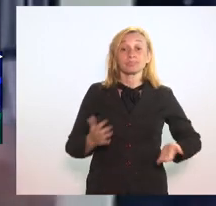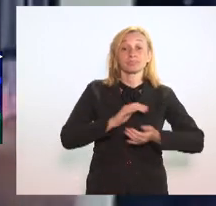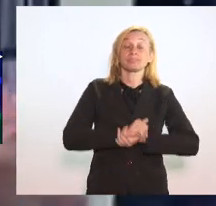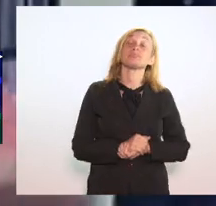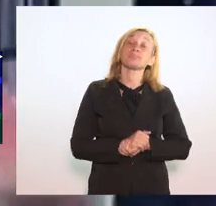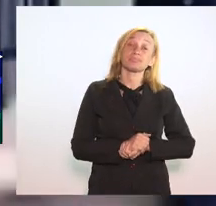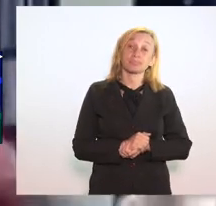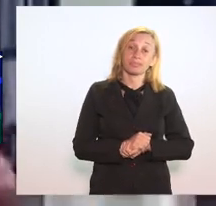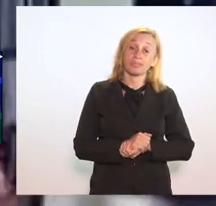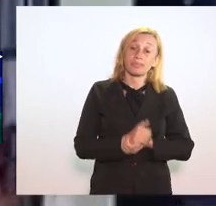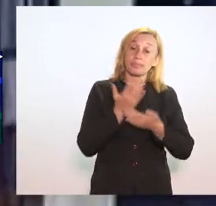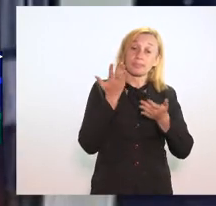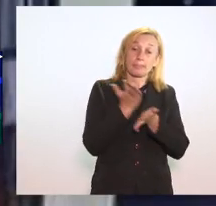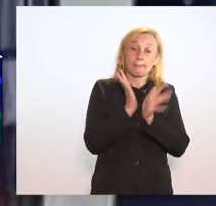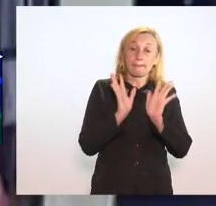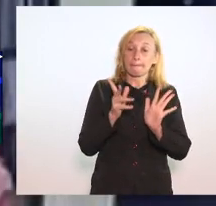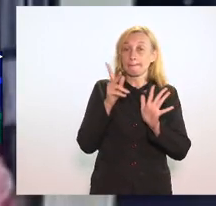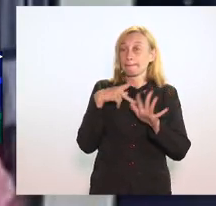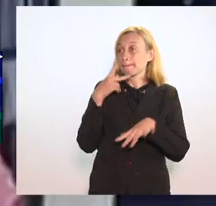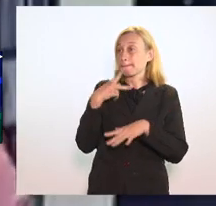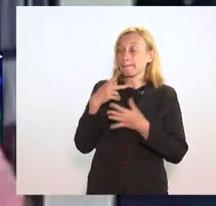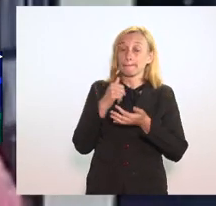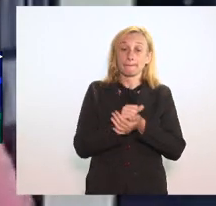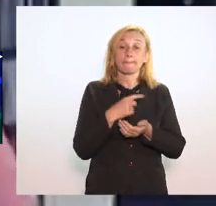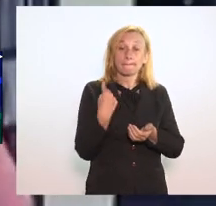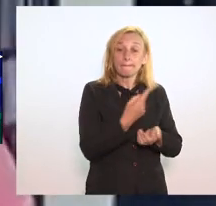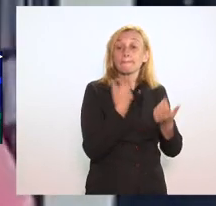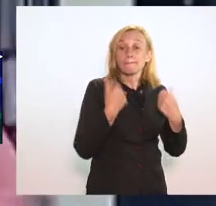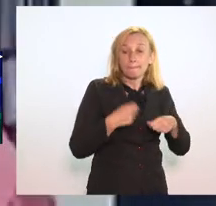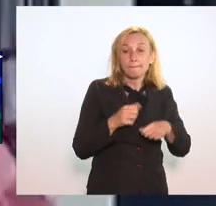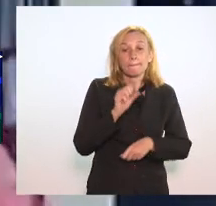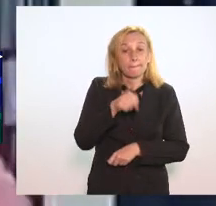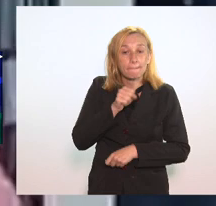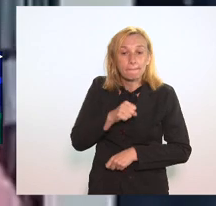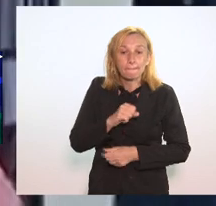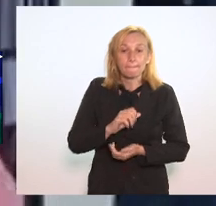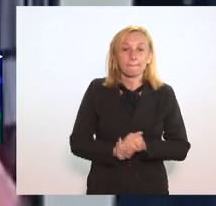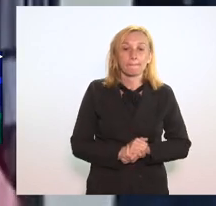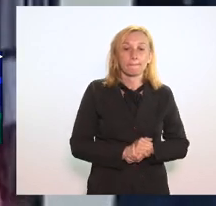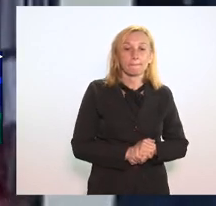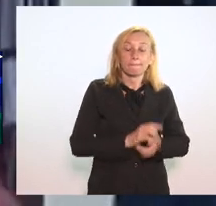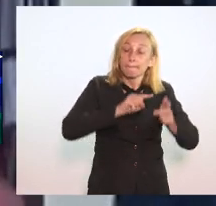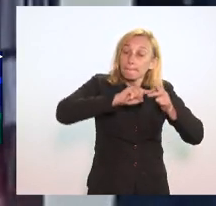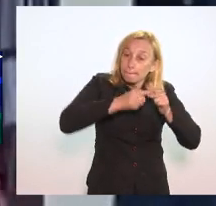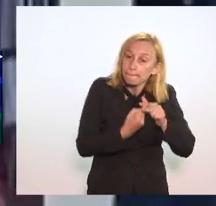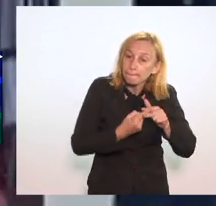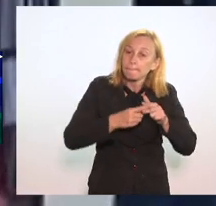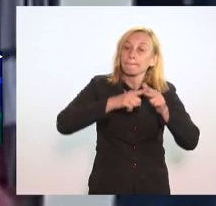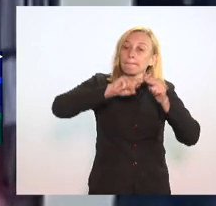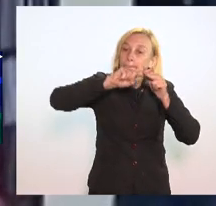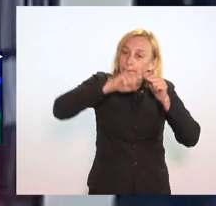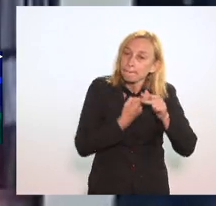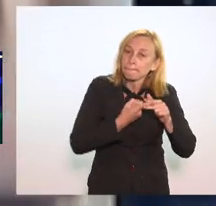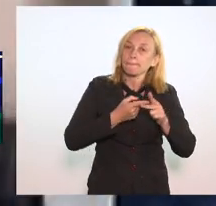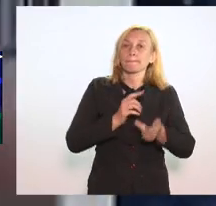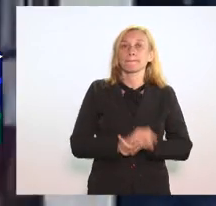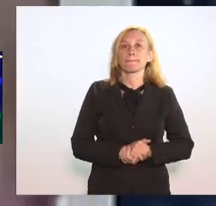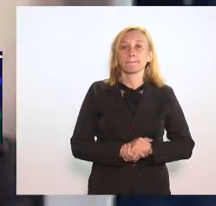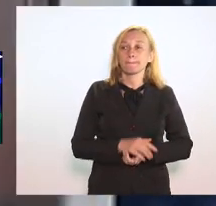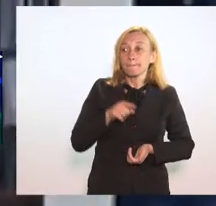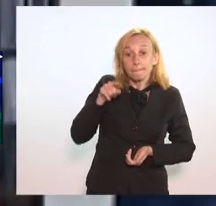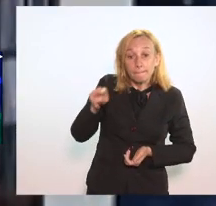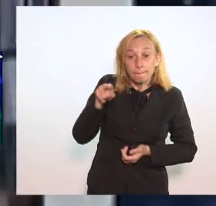vamos acabar com essa história nós estamos precisando exatamente lá certo lá certo